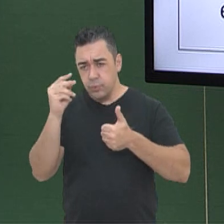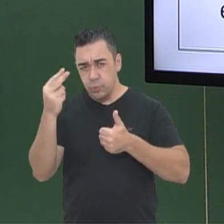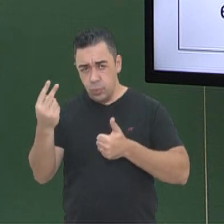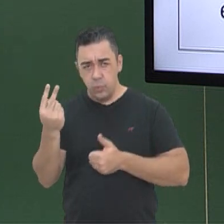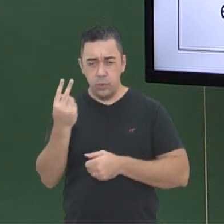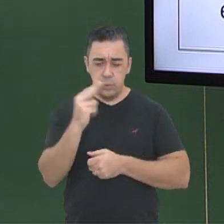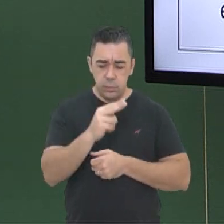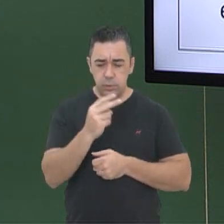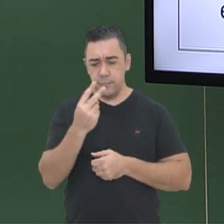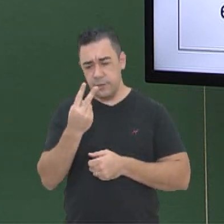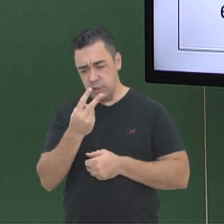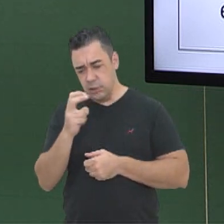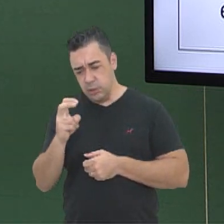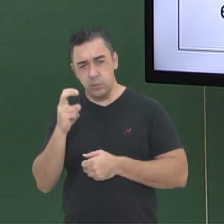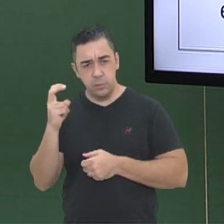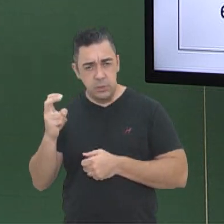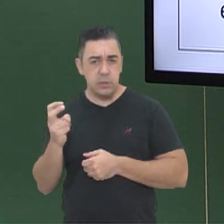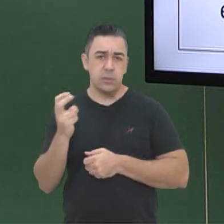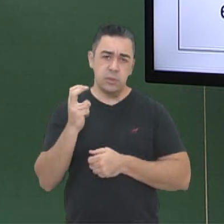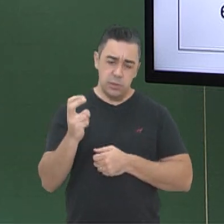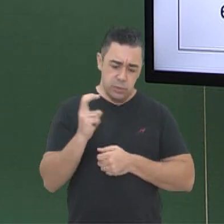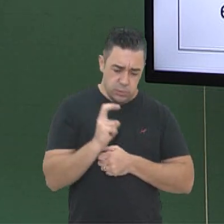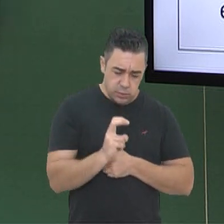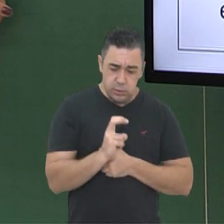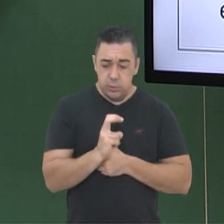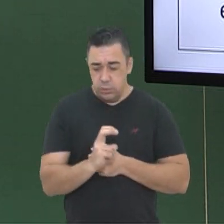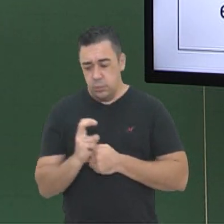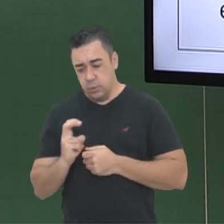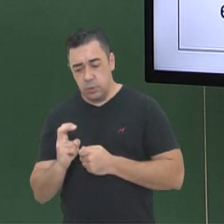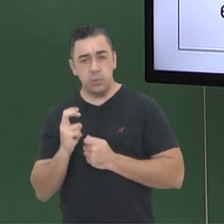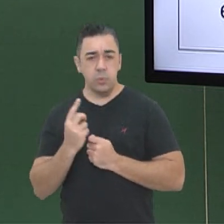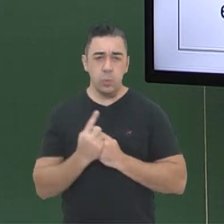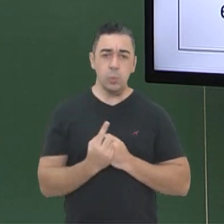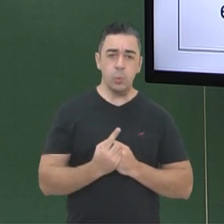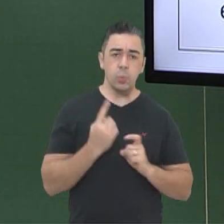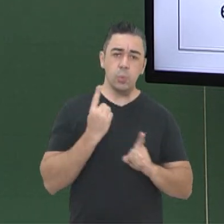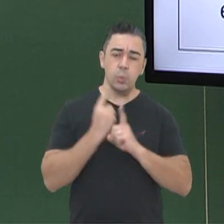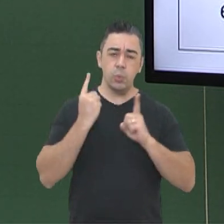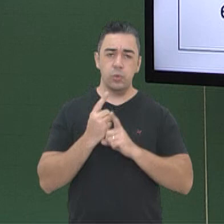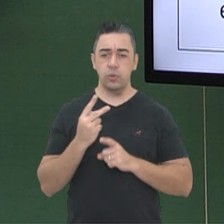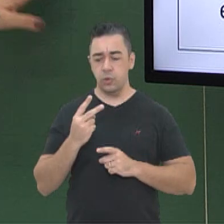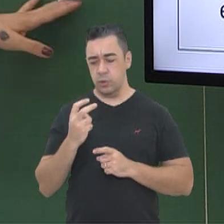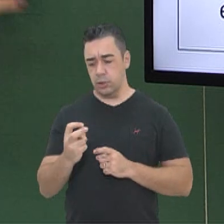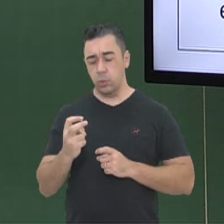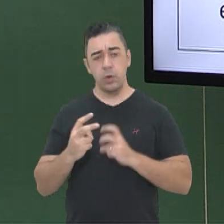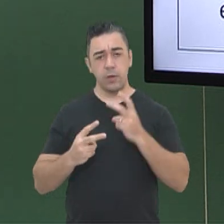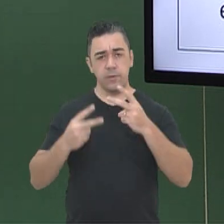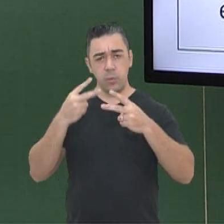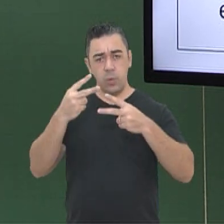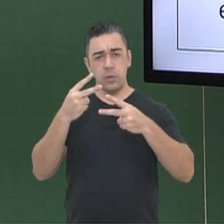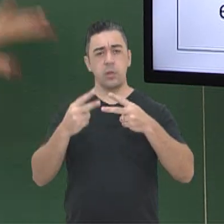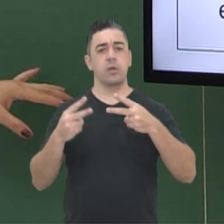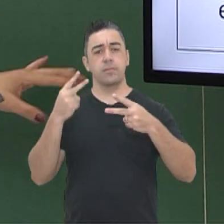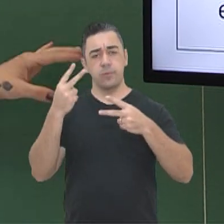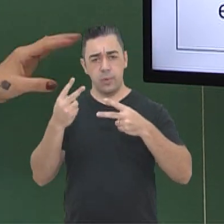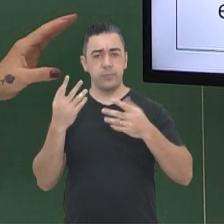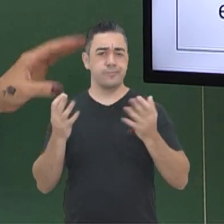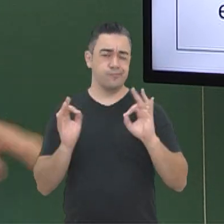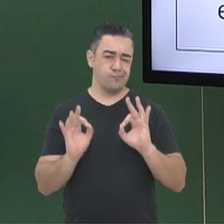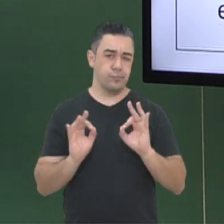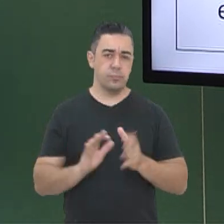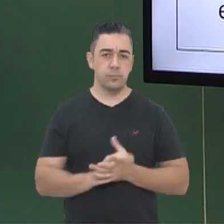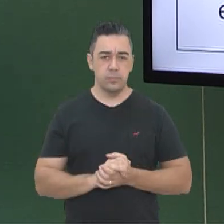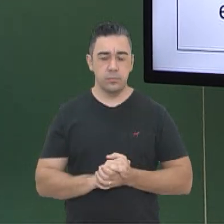2 e assim por diante, tá? Você vai encontrar 50 dividido por 2, 25. 25 divididos por 5 dá 5. 5 divididos